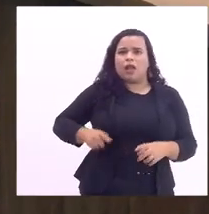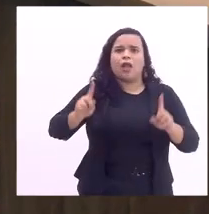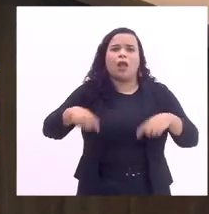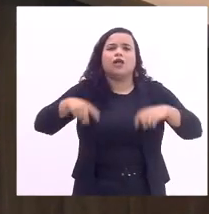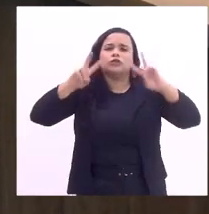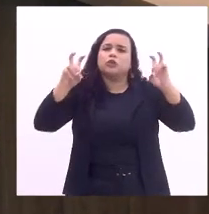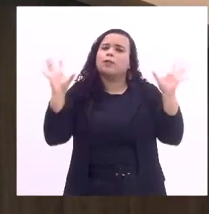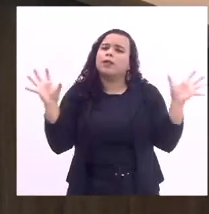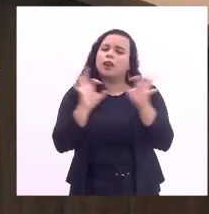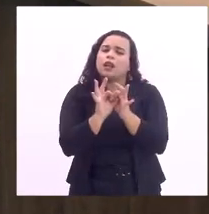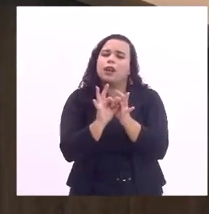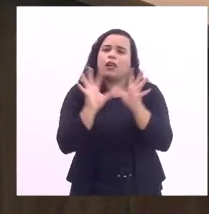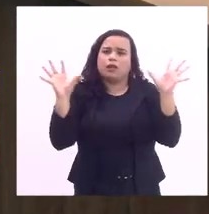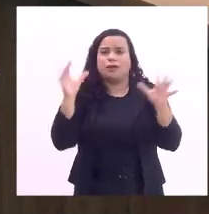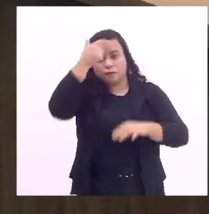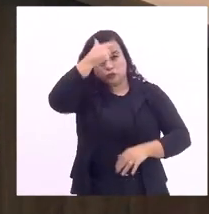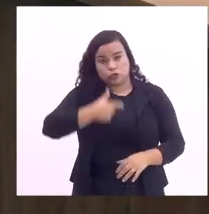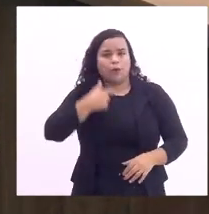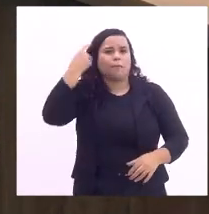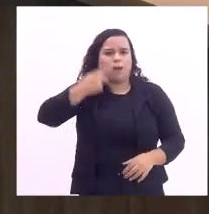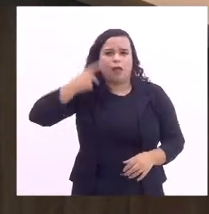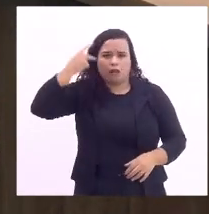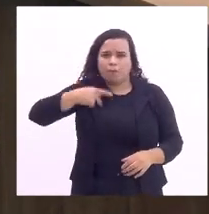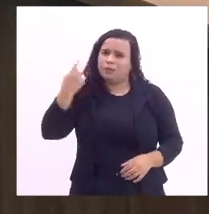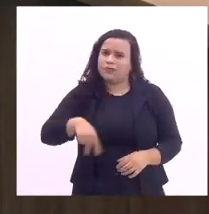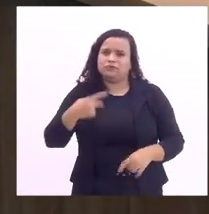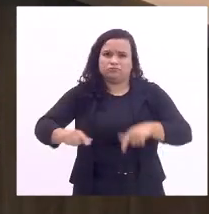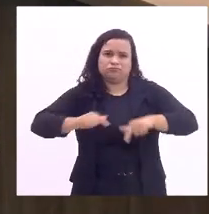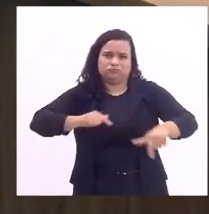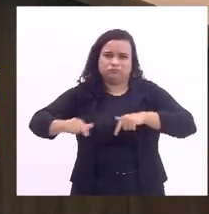liberdade. E eu sou uma parlamentar,